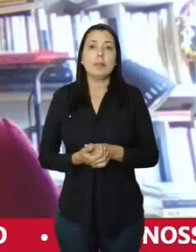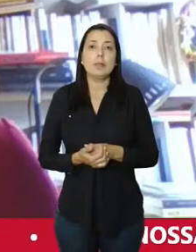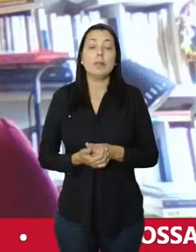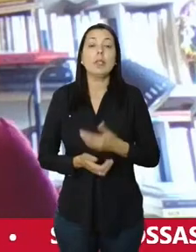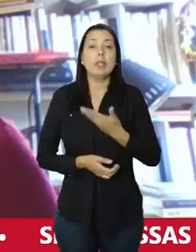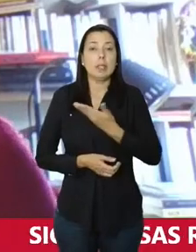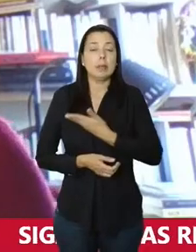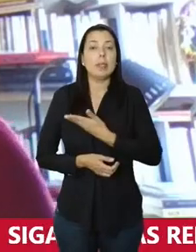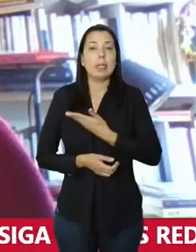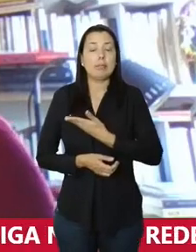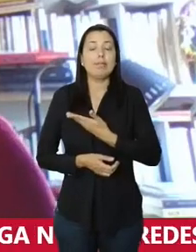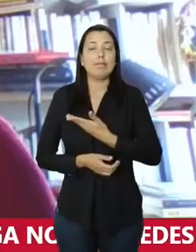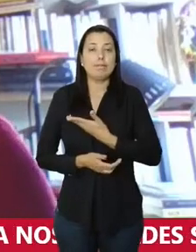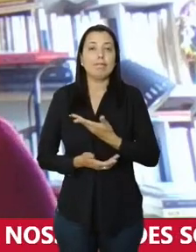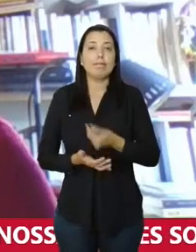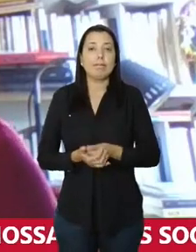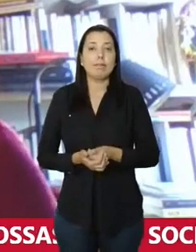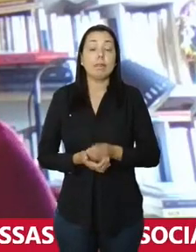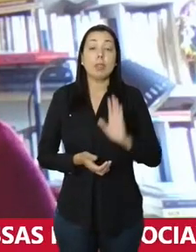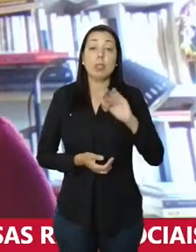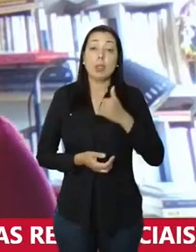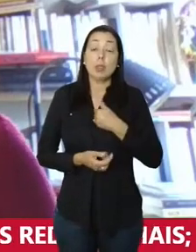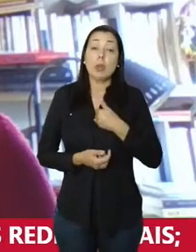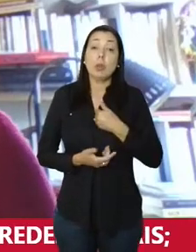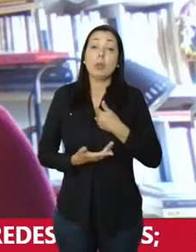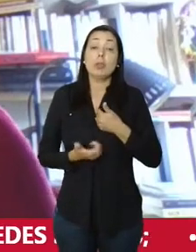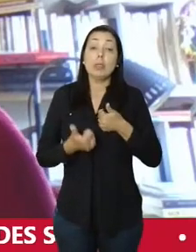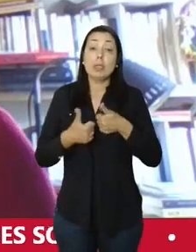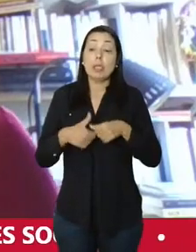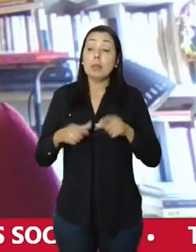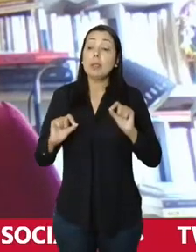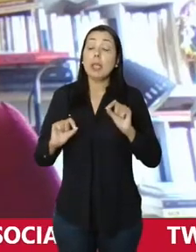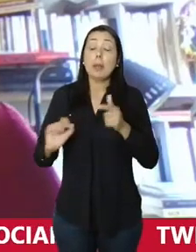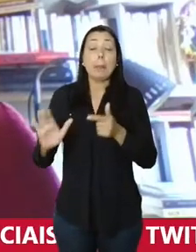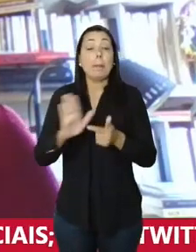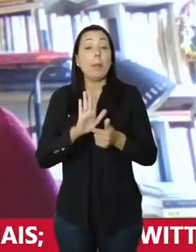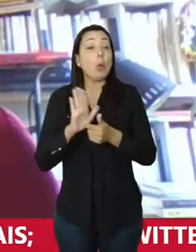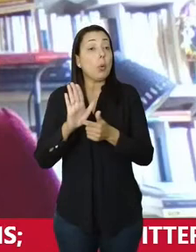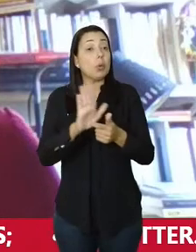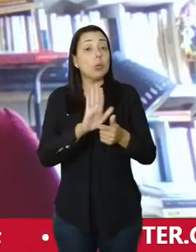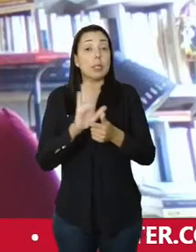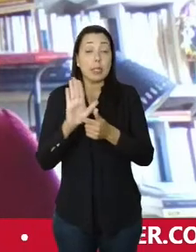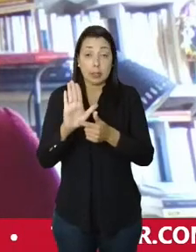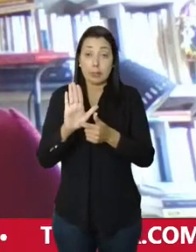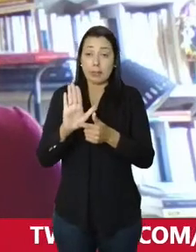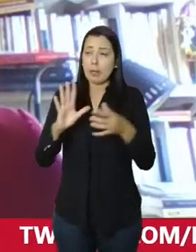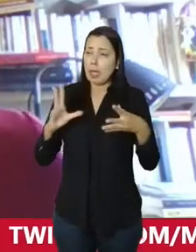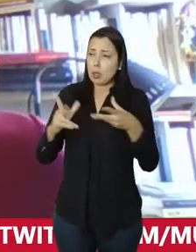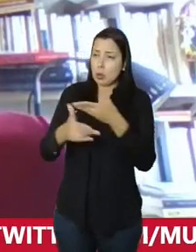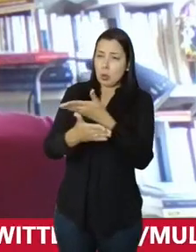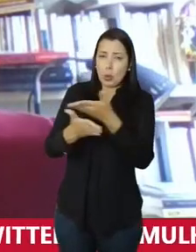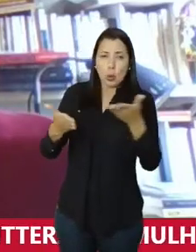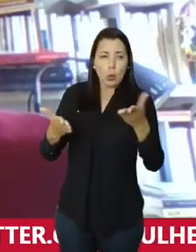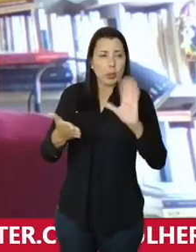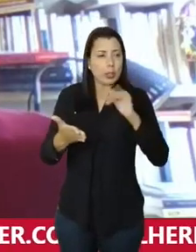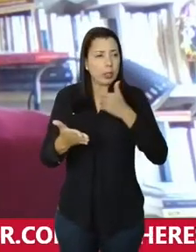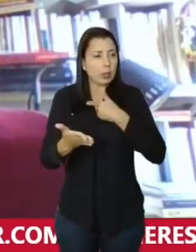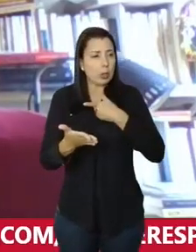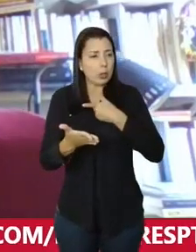e amiga. Nós estávamos ali mostrando toda a